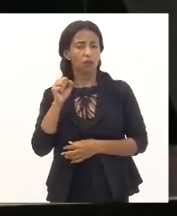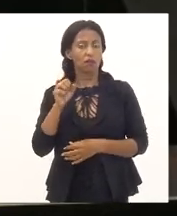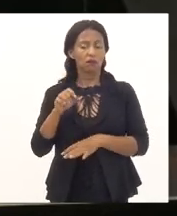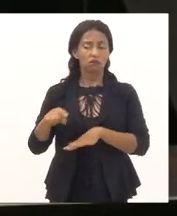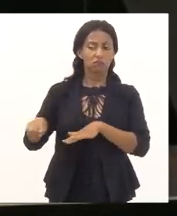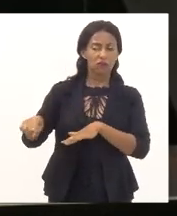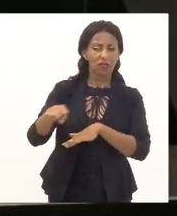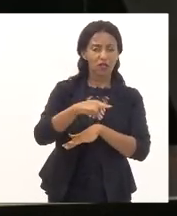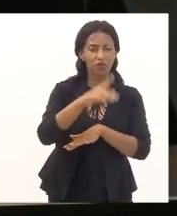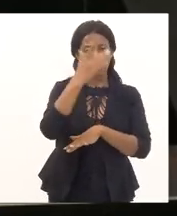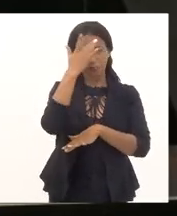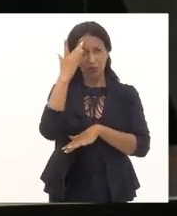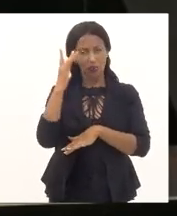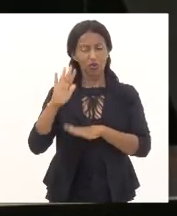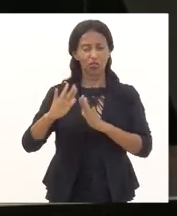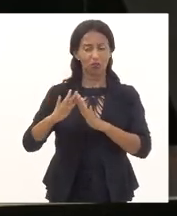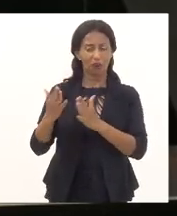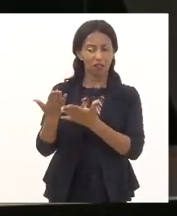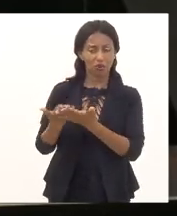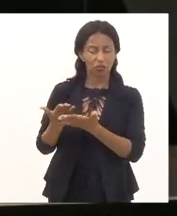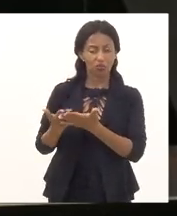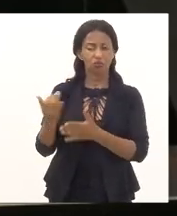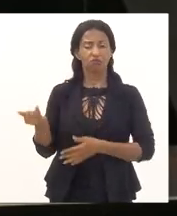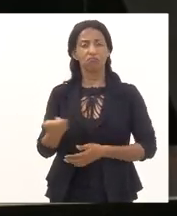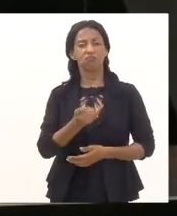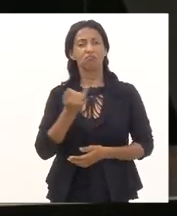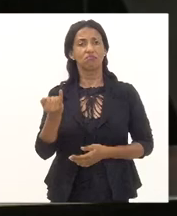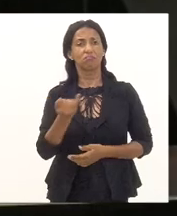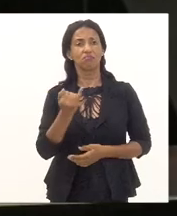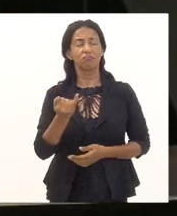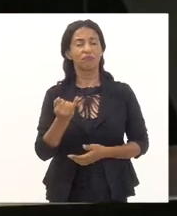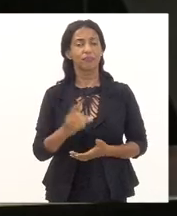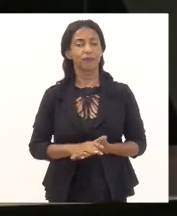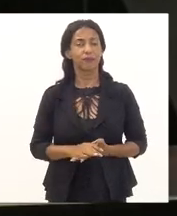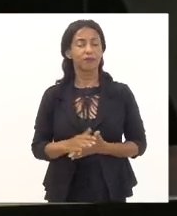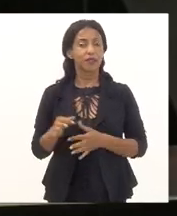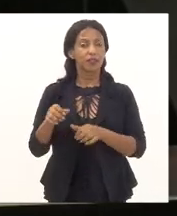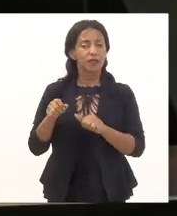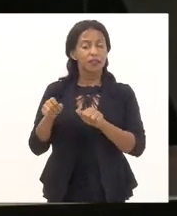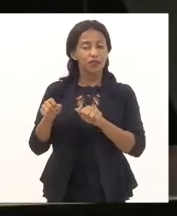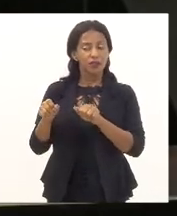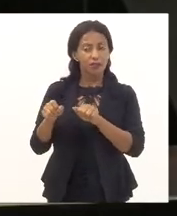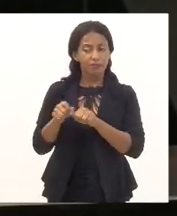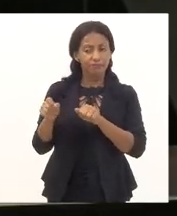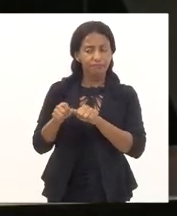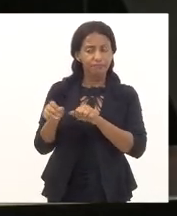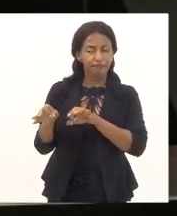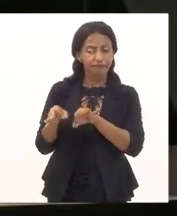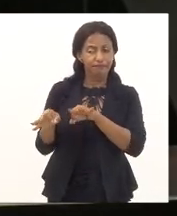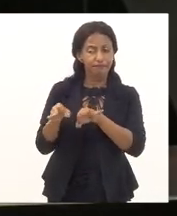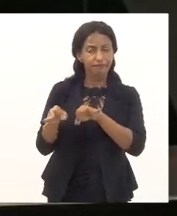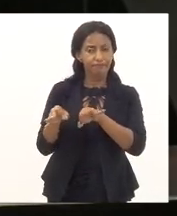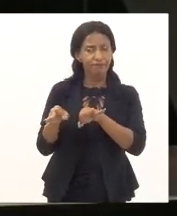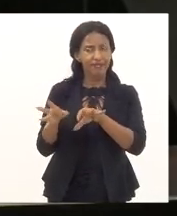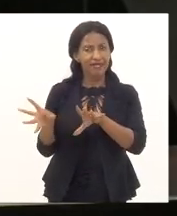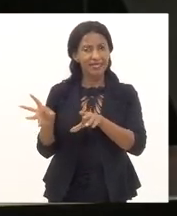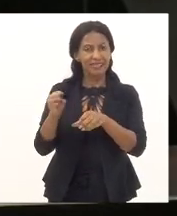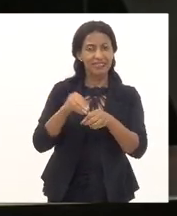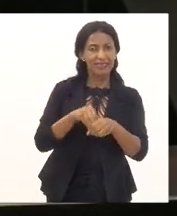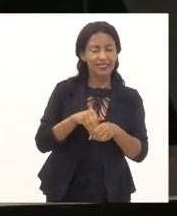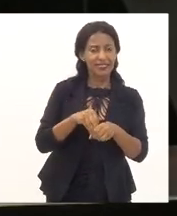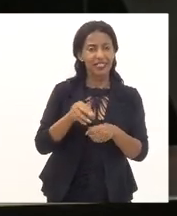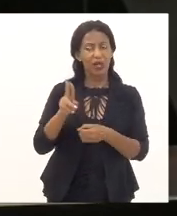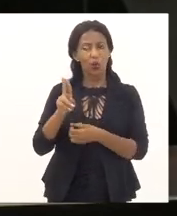estão no chão da escola a importância de fazer esse adensamento